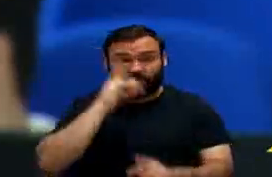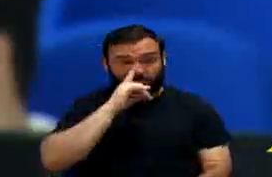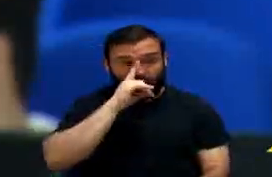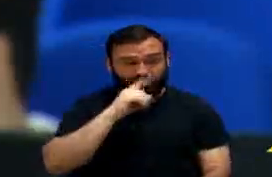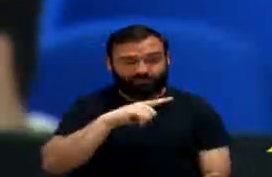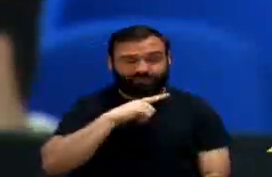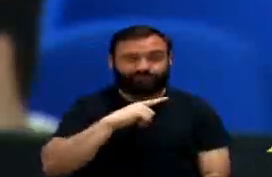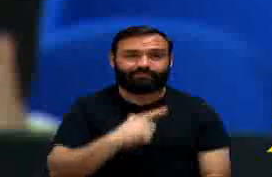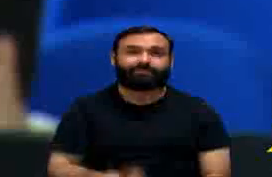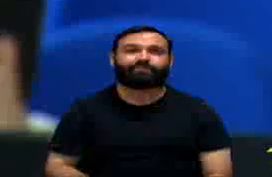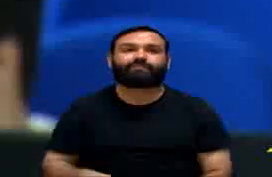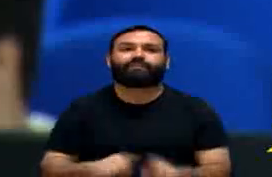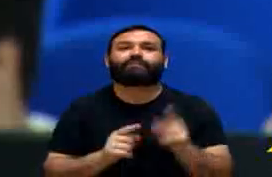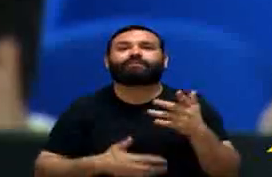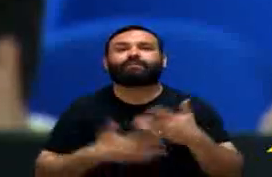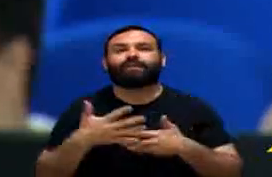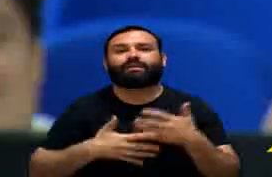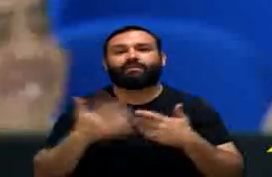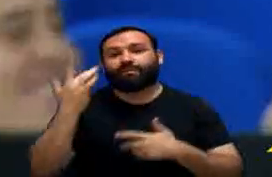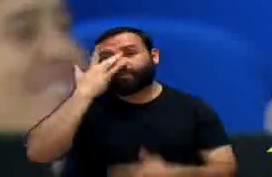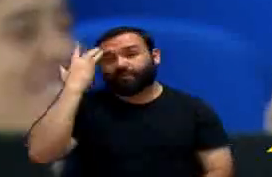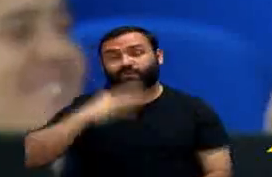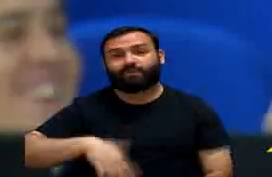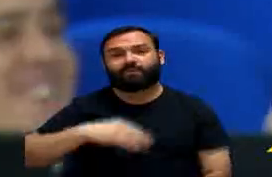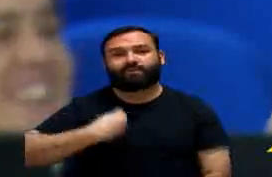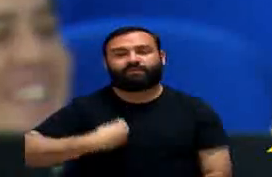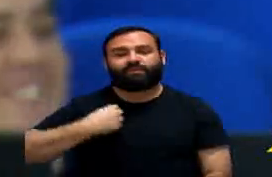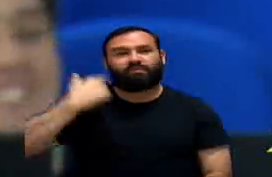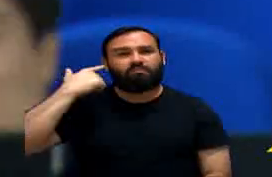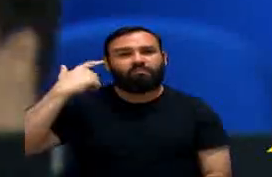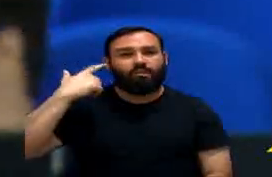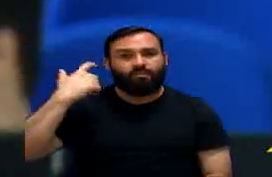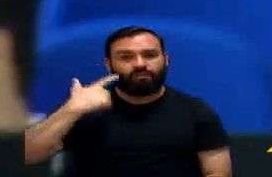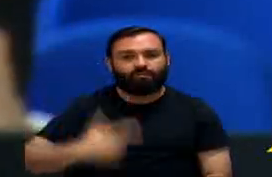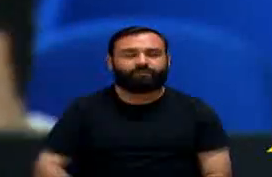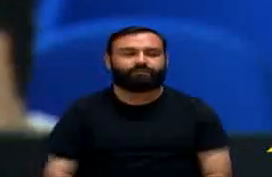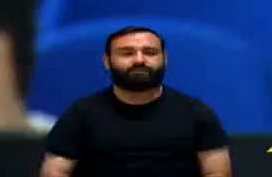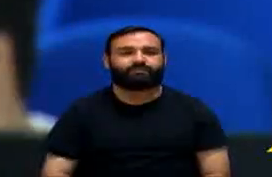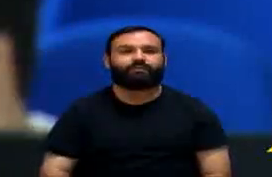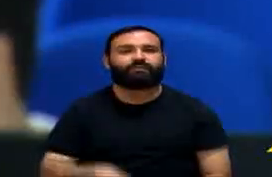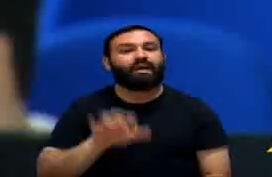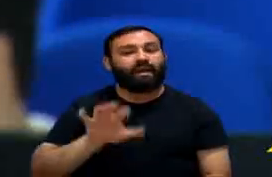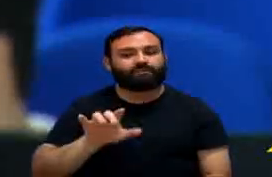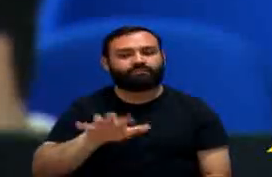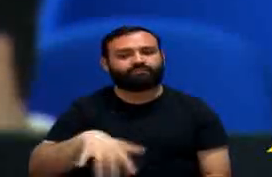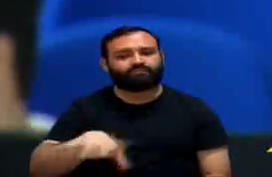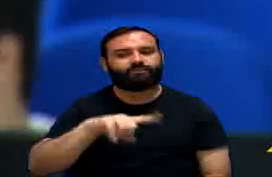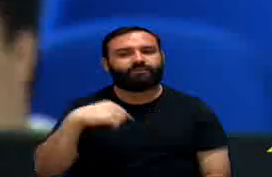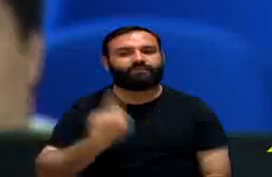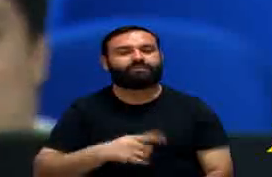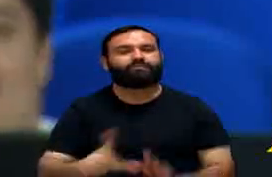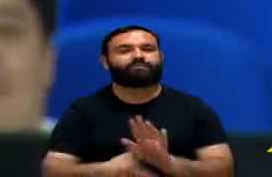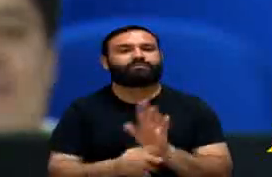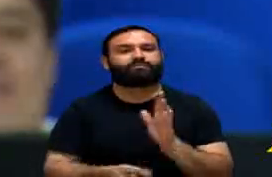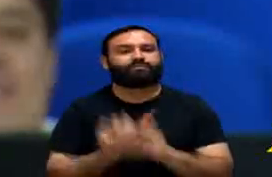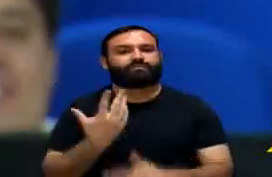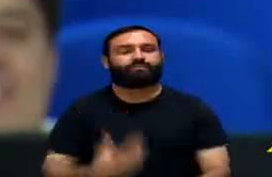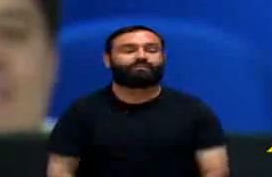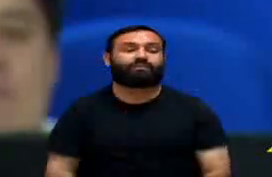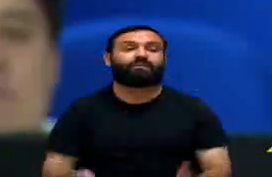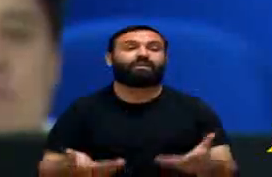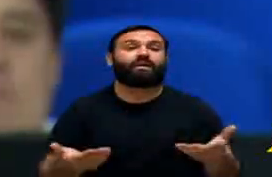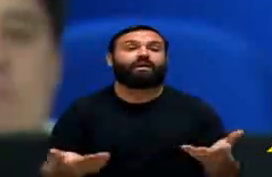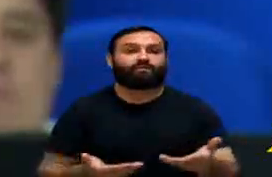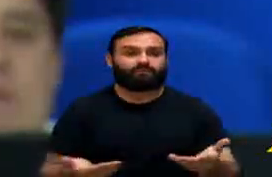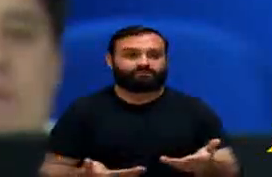perigo que atrapalham a vida das pessoas com esse barulho edor dessas motos é para esses que nós estamos legislando por